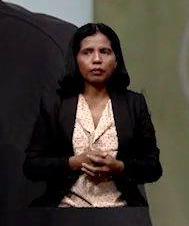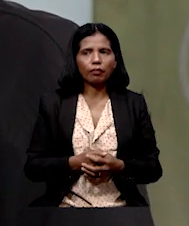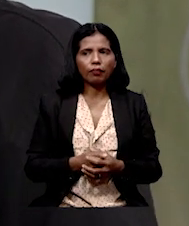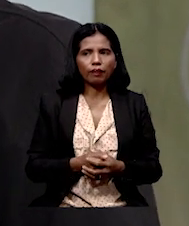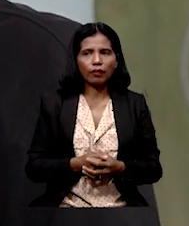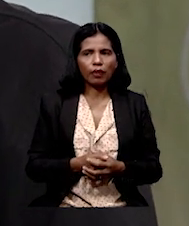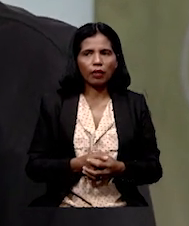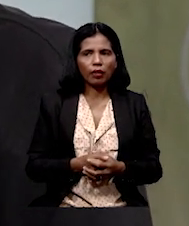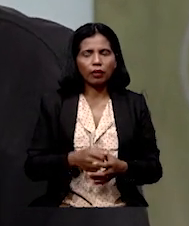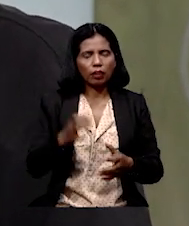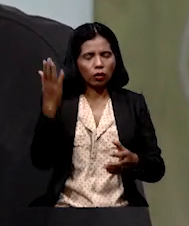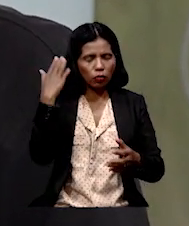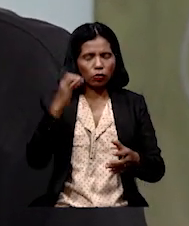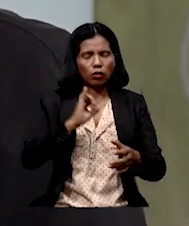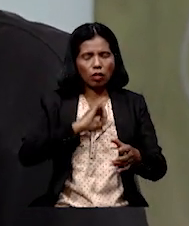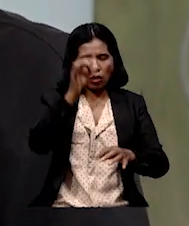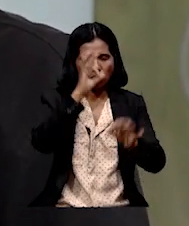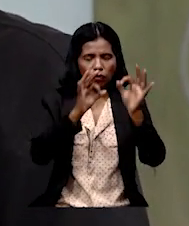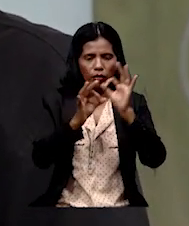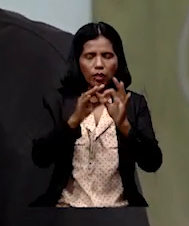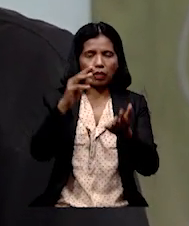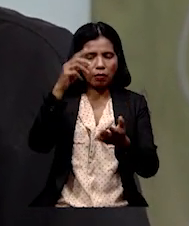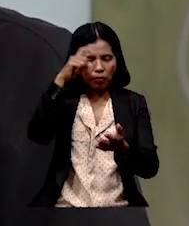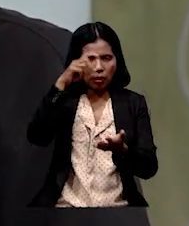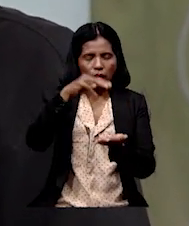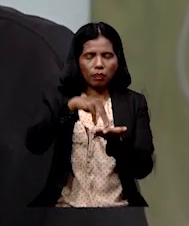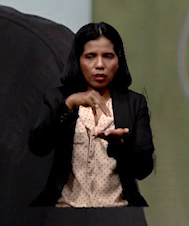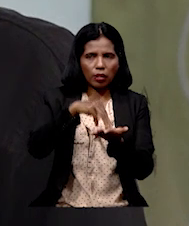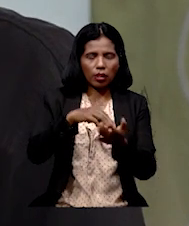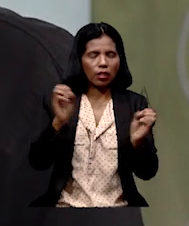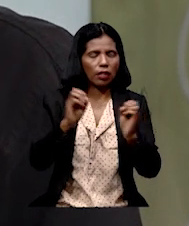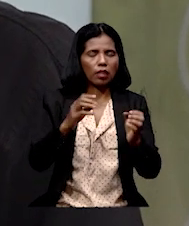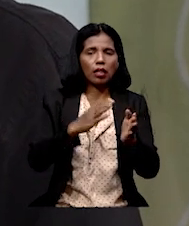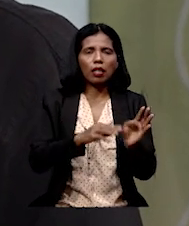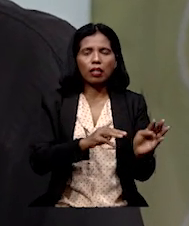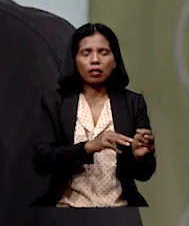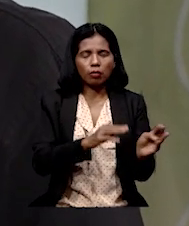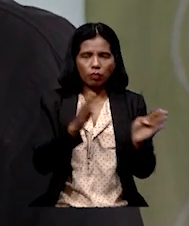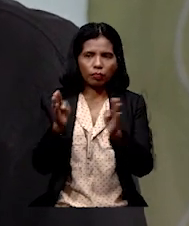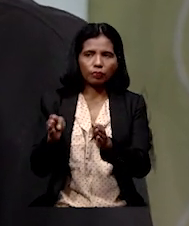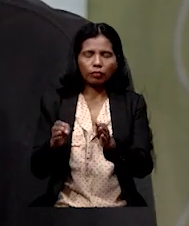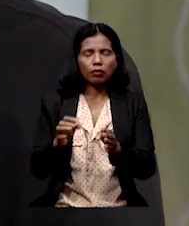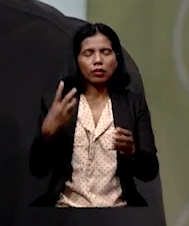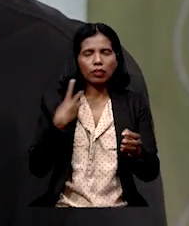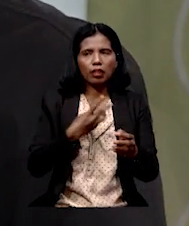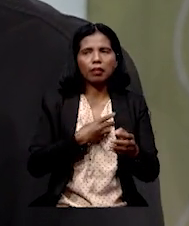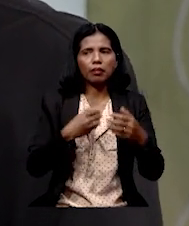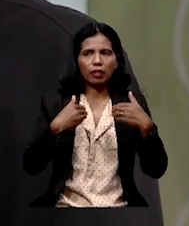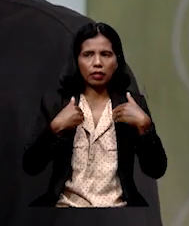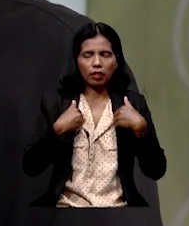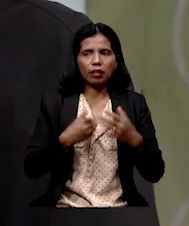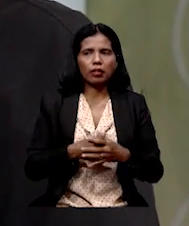ne zeulo ka fiar kata ka sense ne la ia espaso ia ne bedet maka ite ia ba satan sense